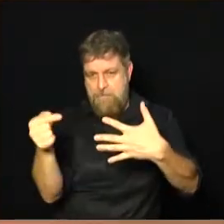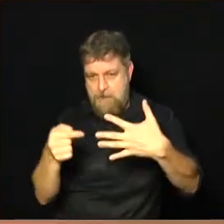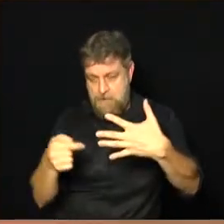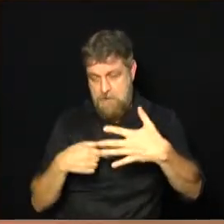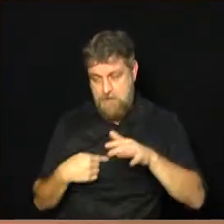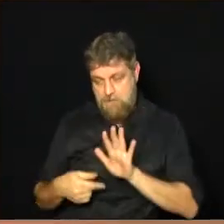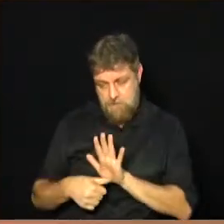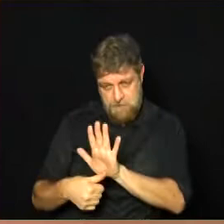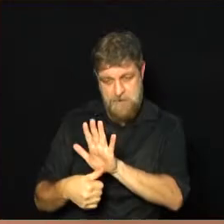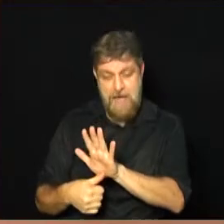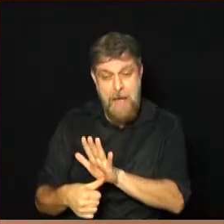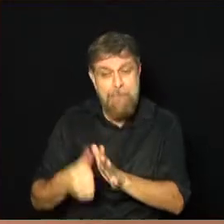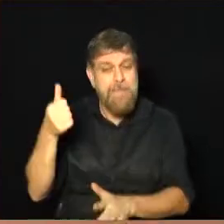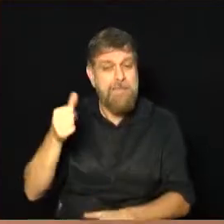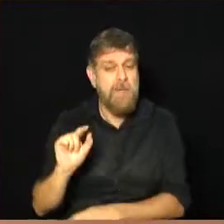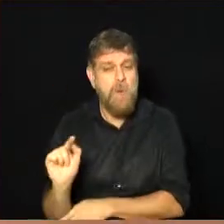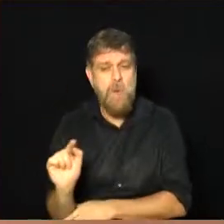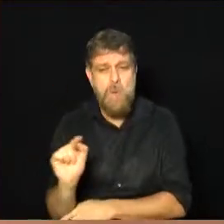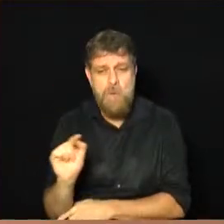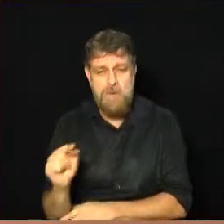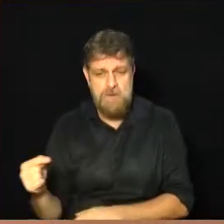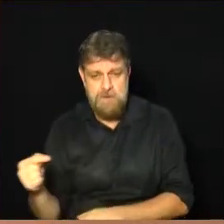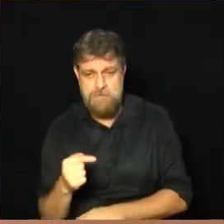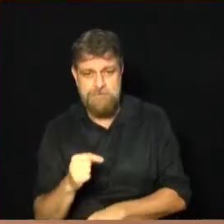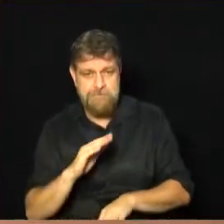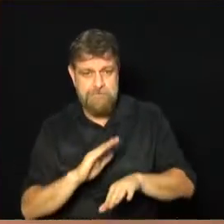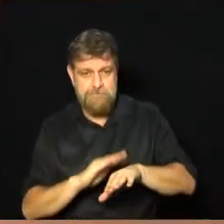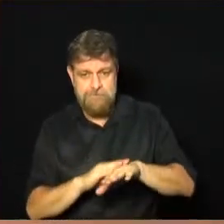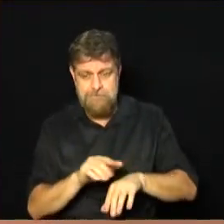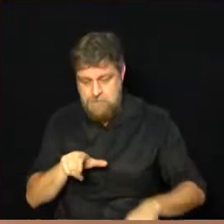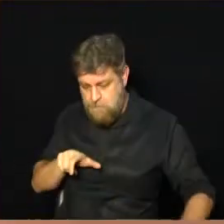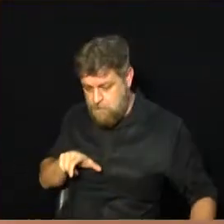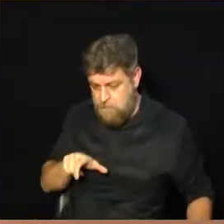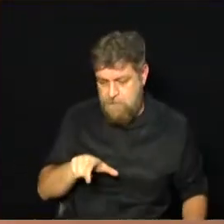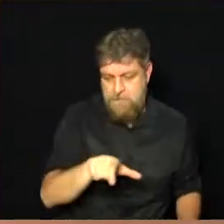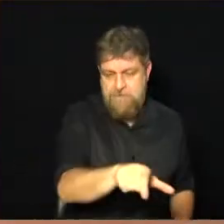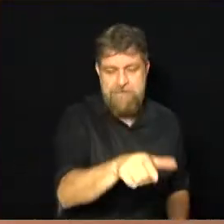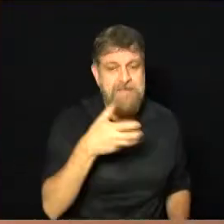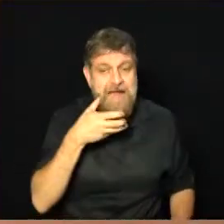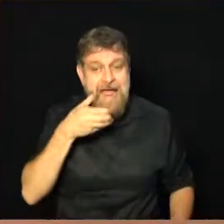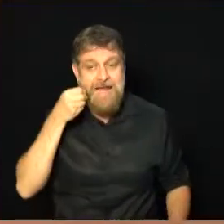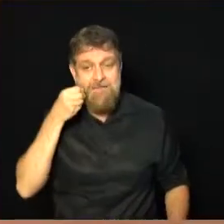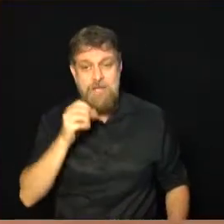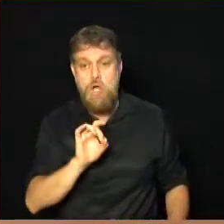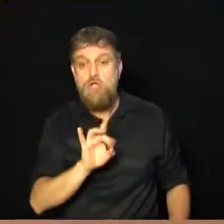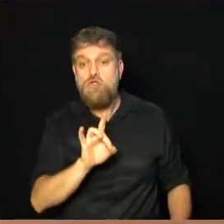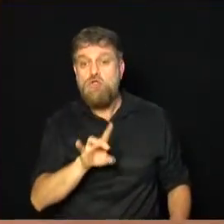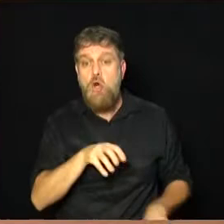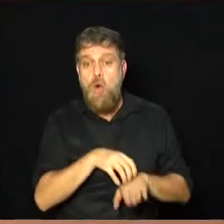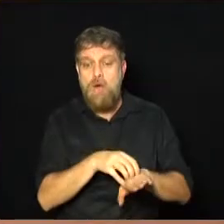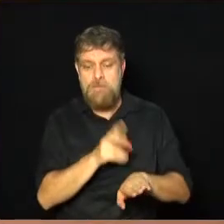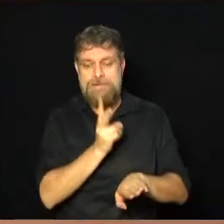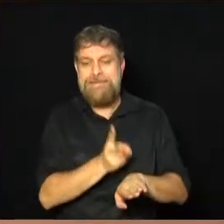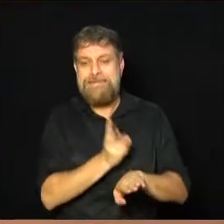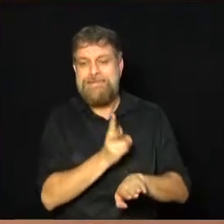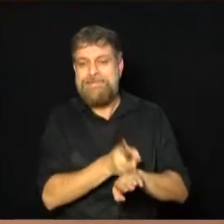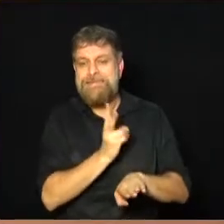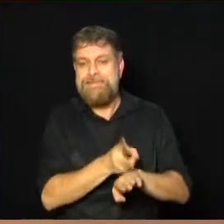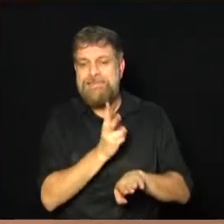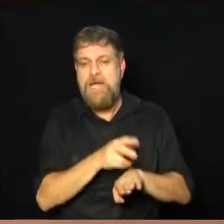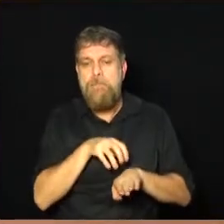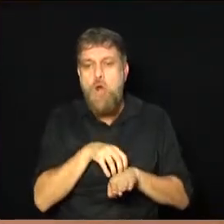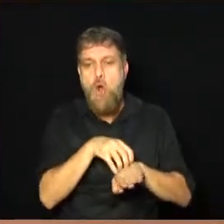primeira delas é que ele é feito de faixas exclusivas de ônibus. Quando a gente fala exclusiva,